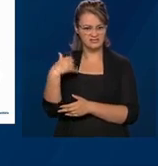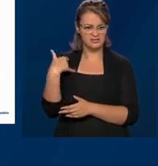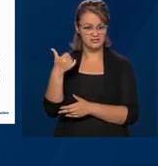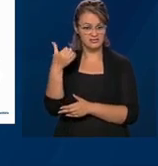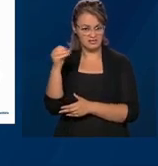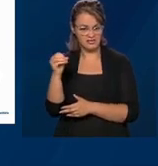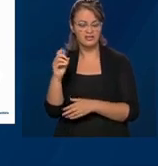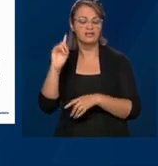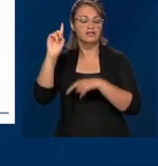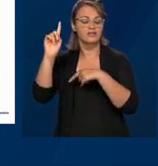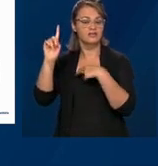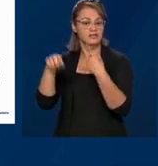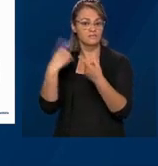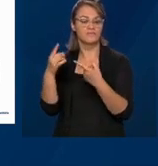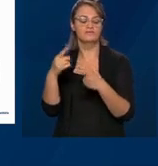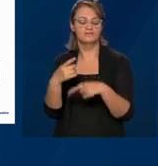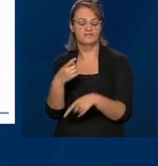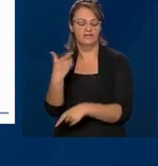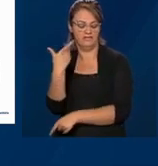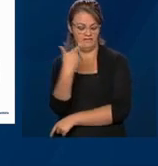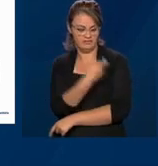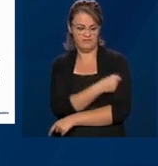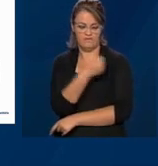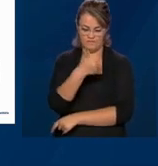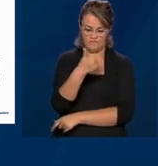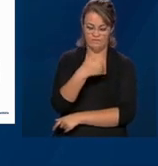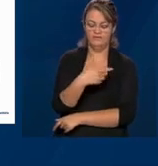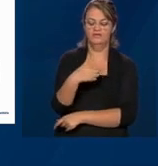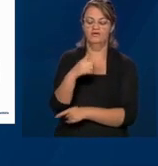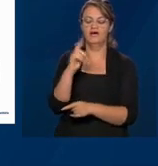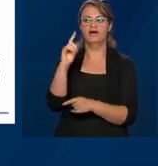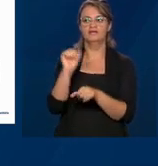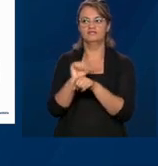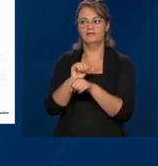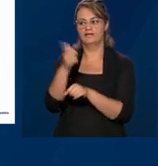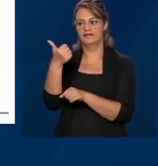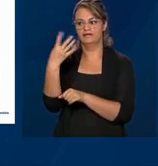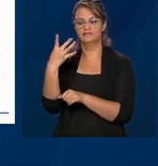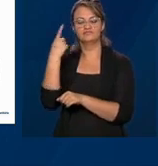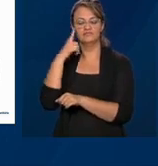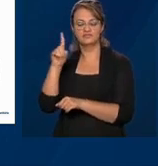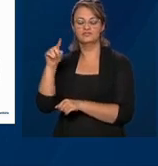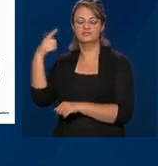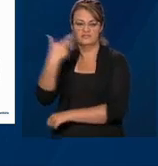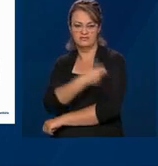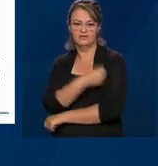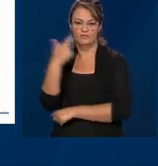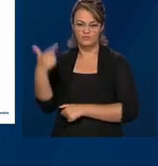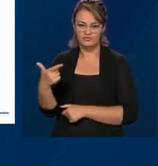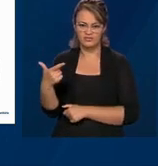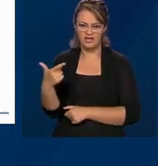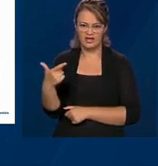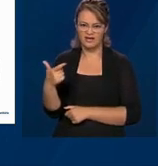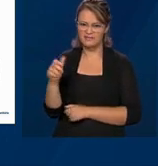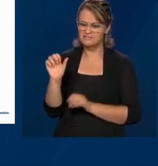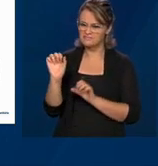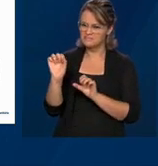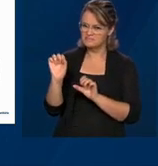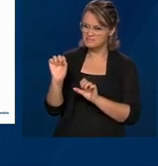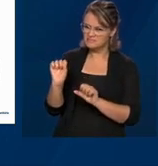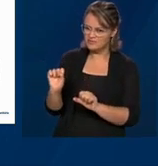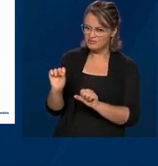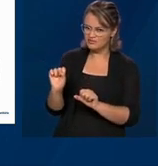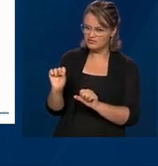vão ter a dosagem 14 dias depois da primeira dose, pode existir alguma questão de